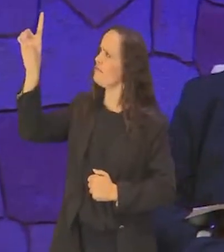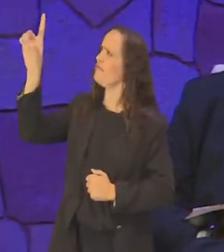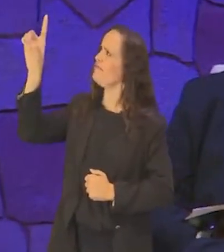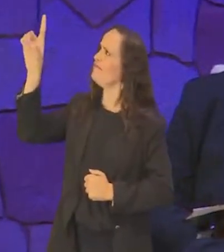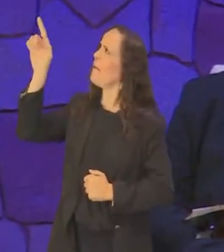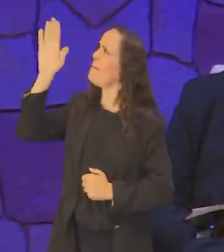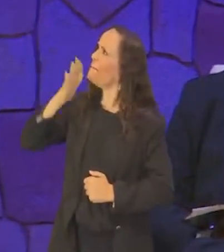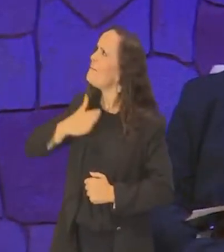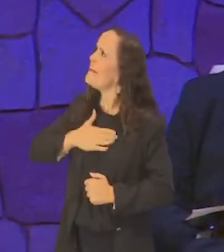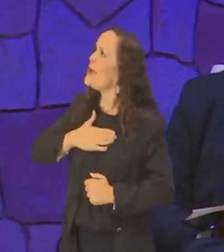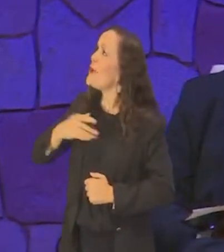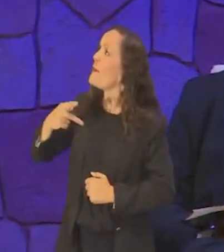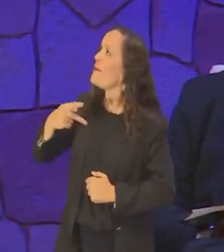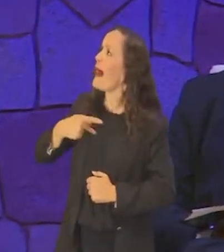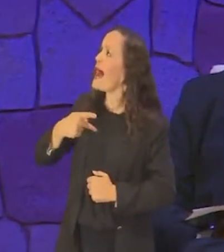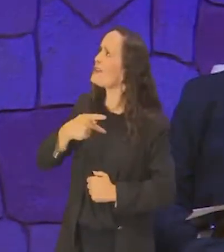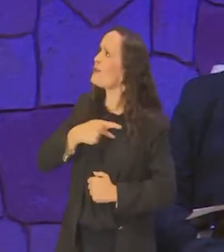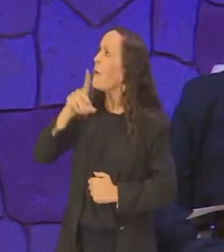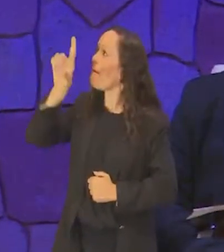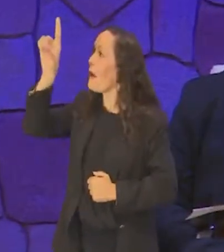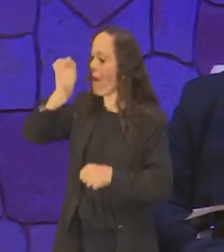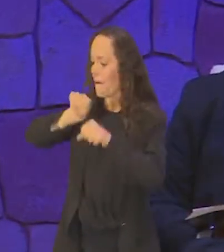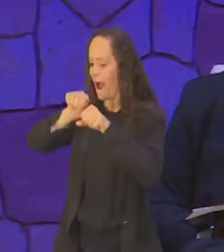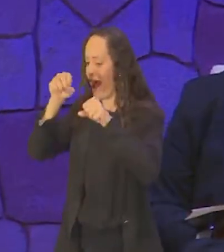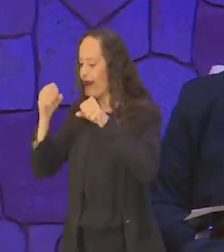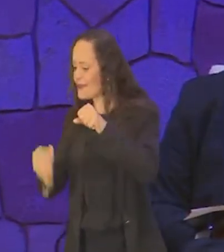está presente em sua vida.